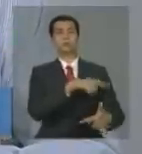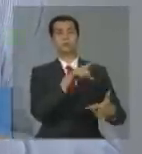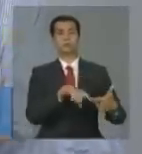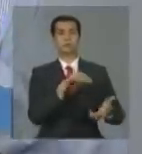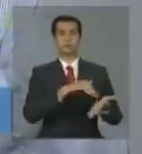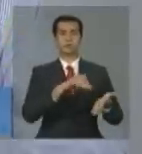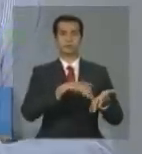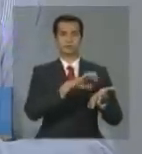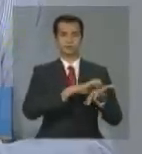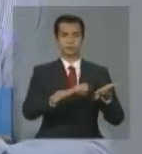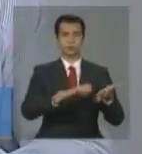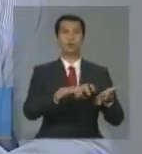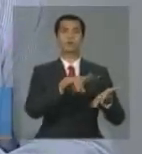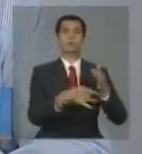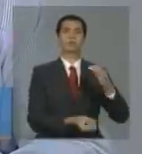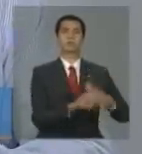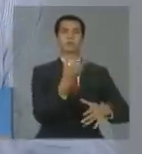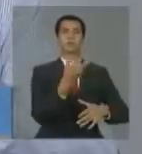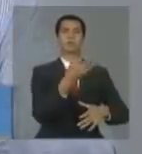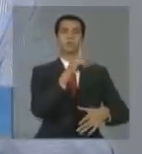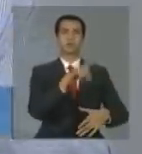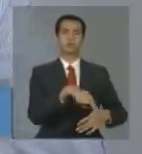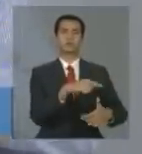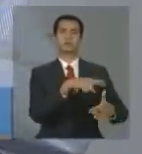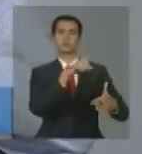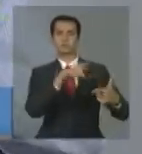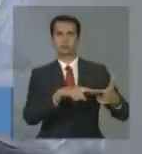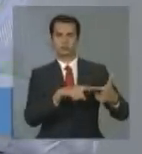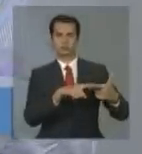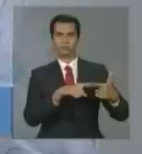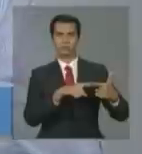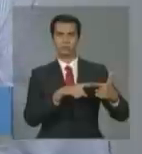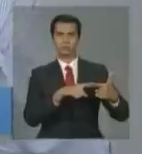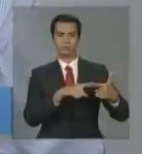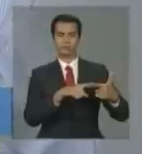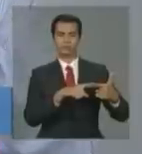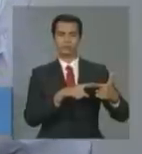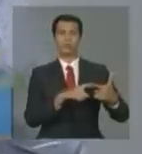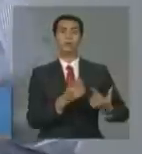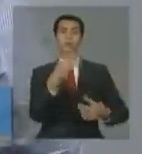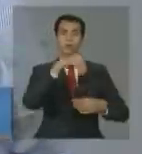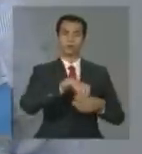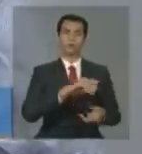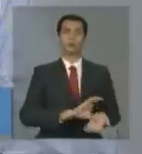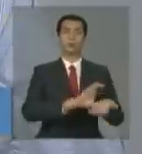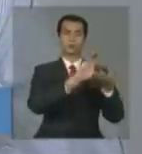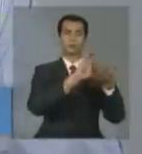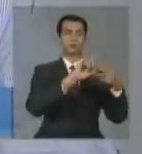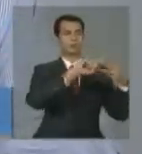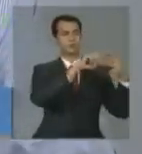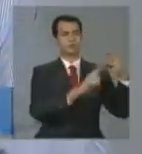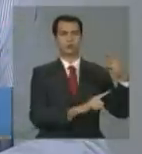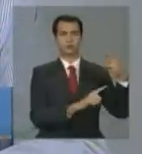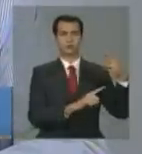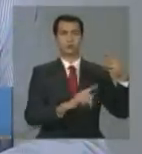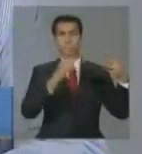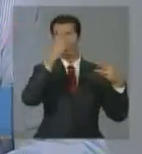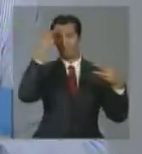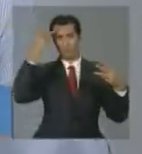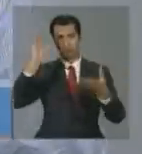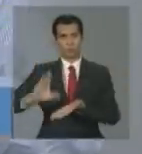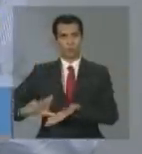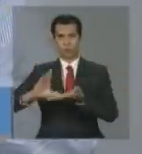a ser o adjunto do conselho. No caso do conselho, só esses três podem. O conselheiro não pode ser nem administrador titular nem